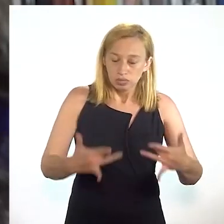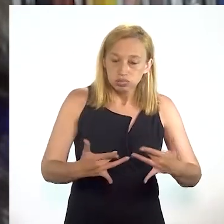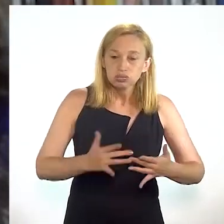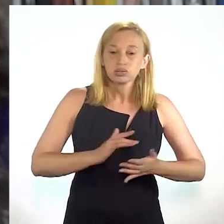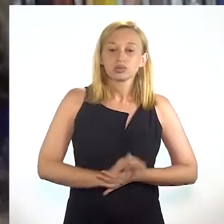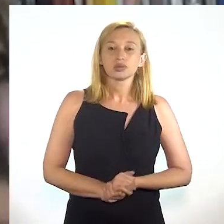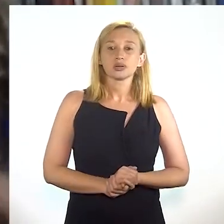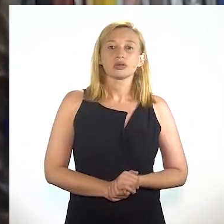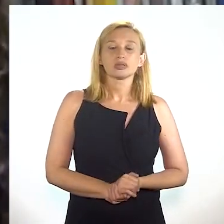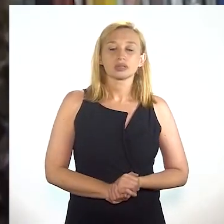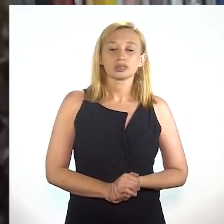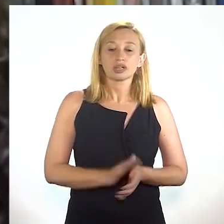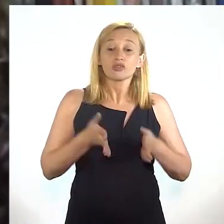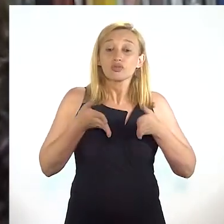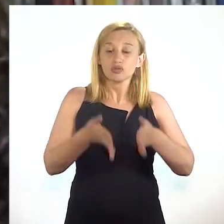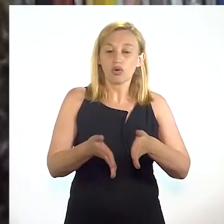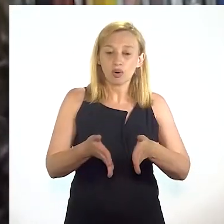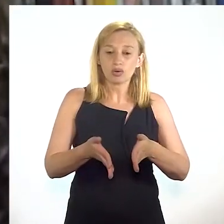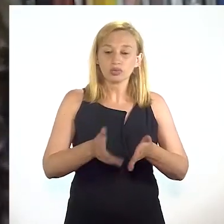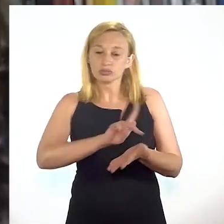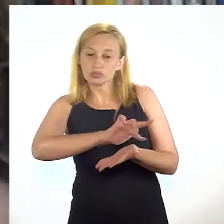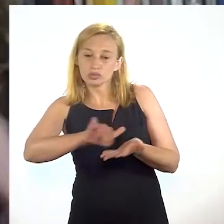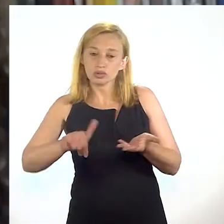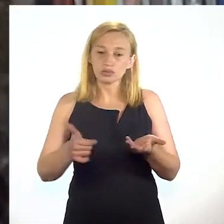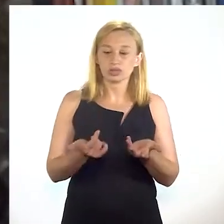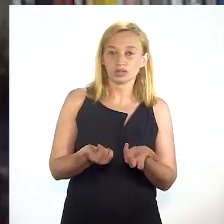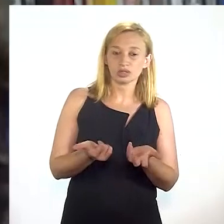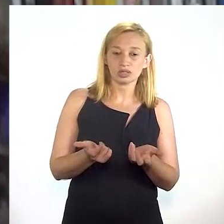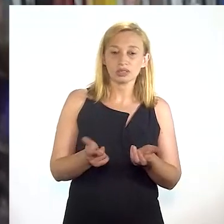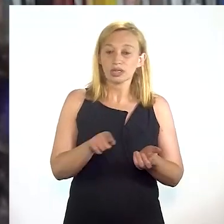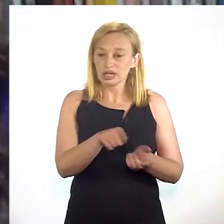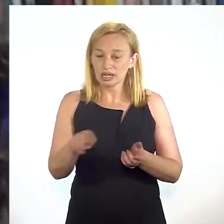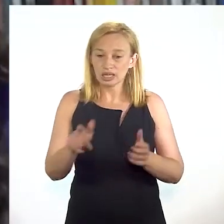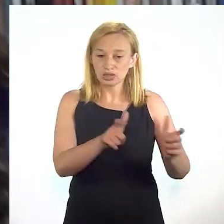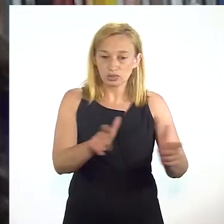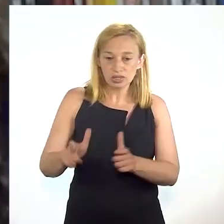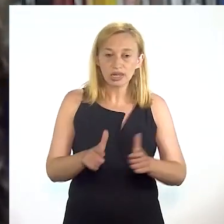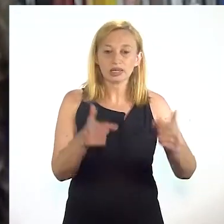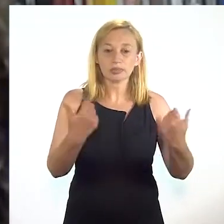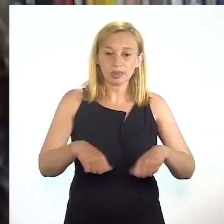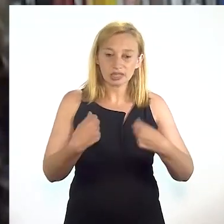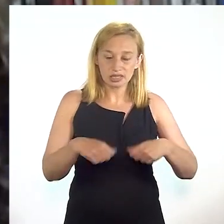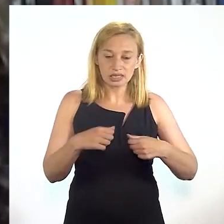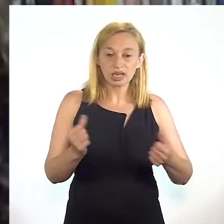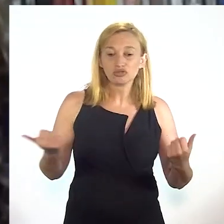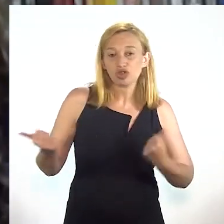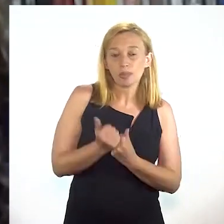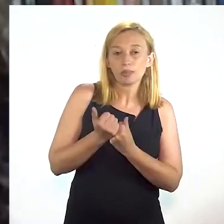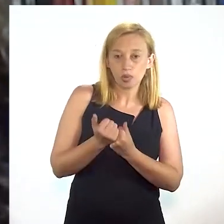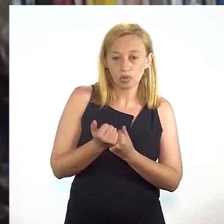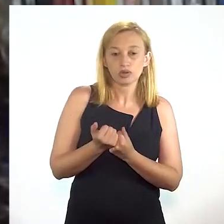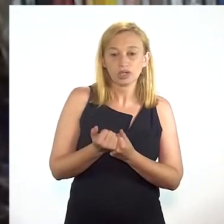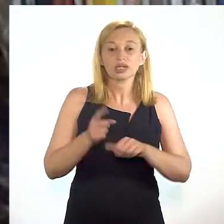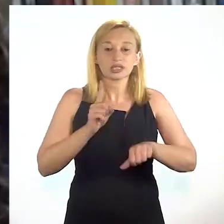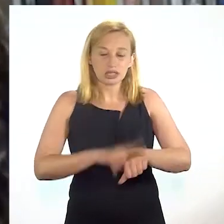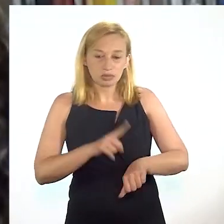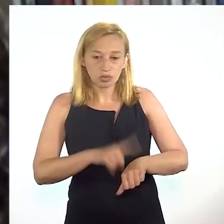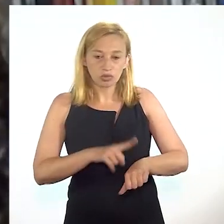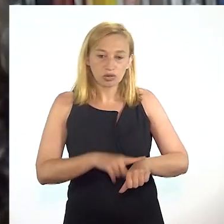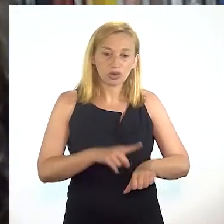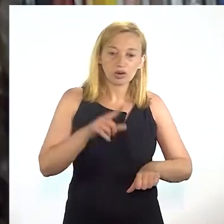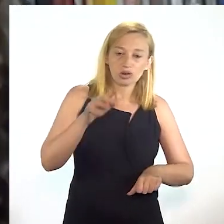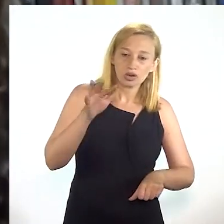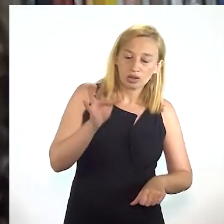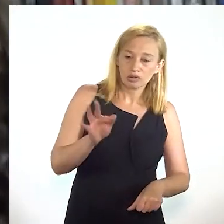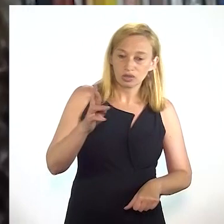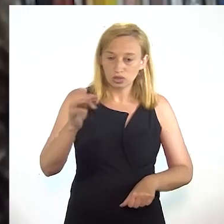de solidariedade, né? Para poder ter foco nas ações, né? Para aquelas comunidades que iam precisar